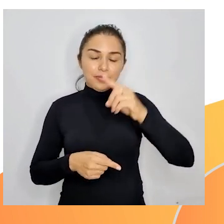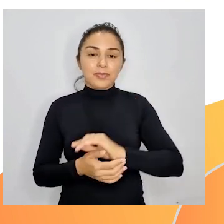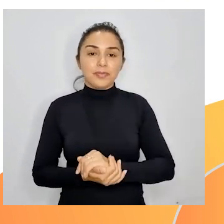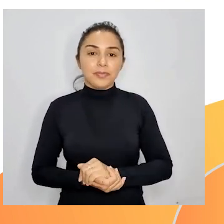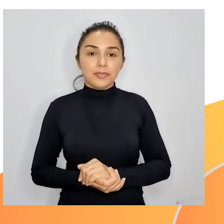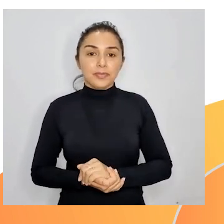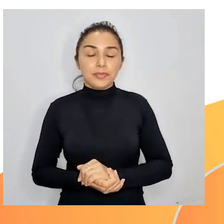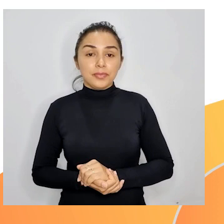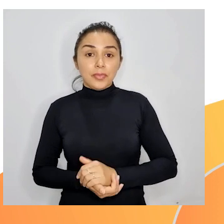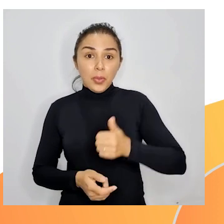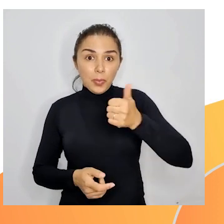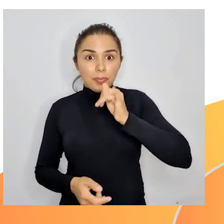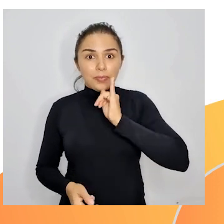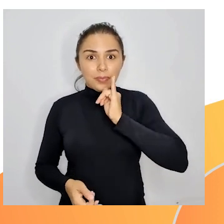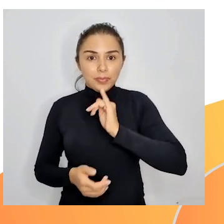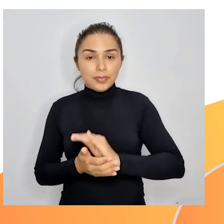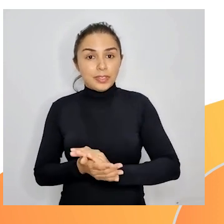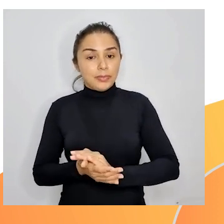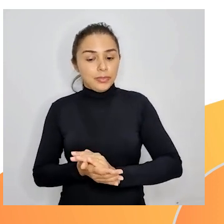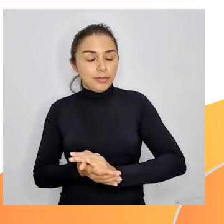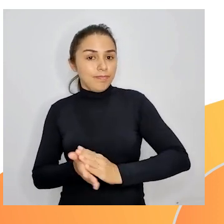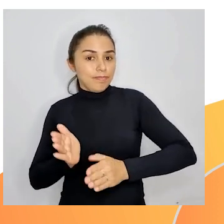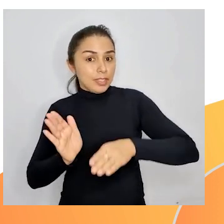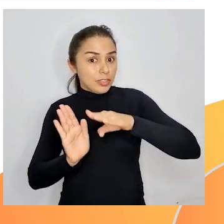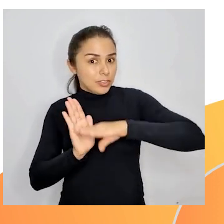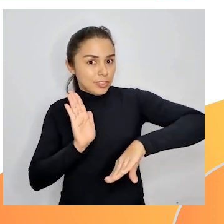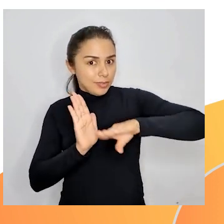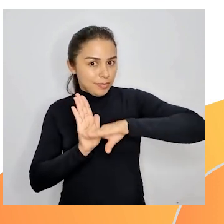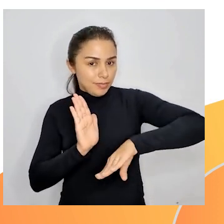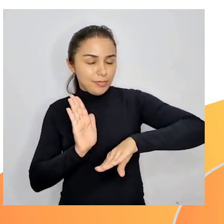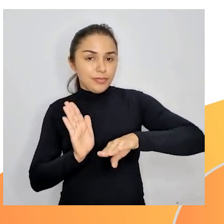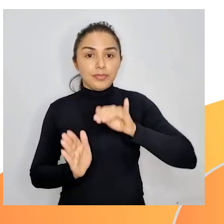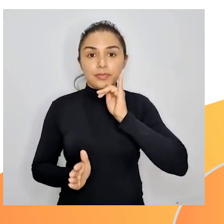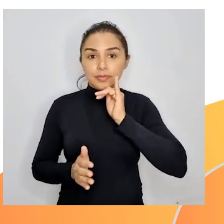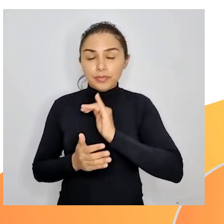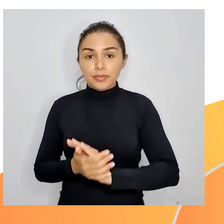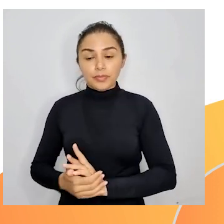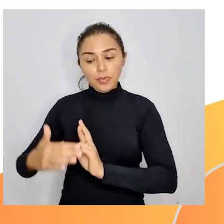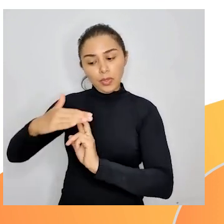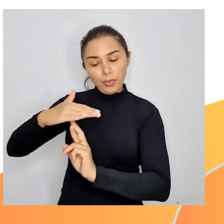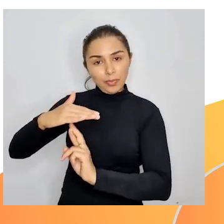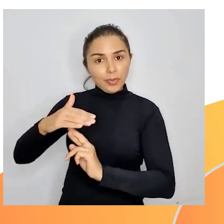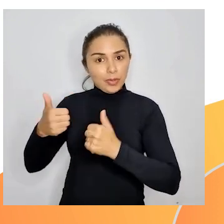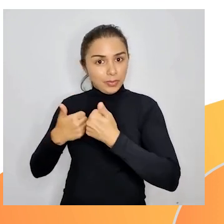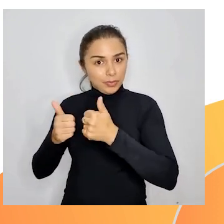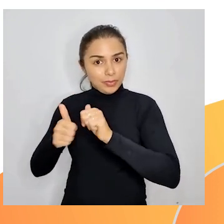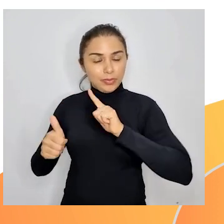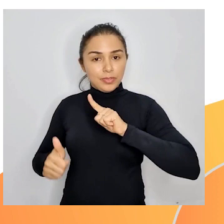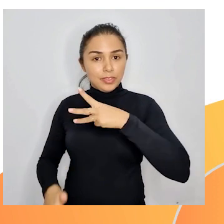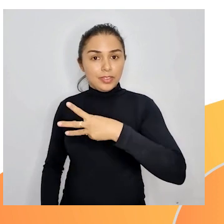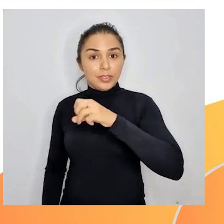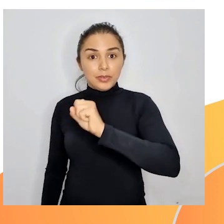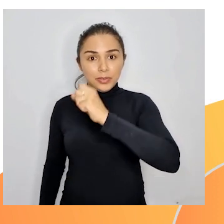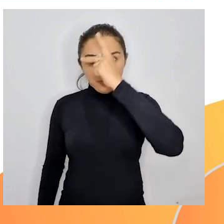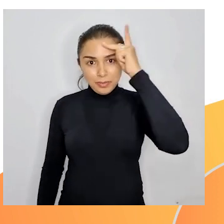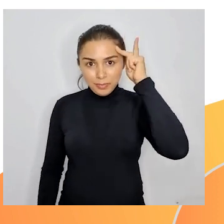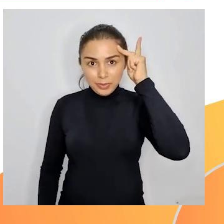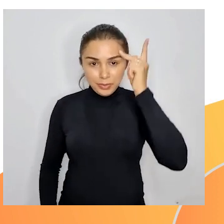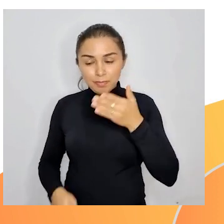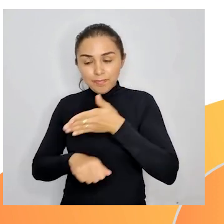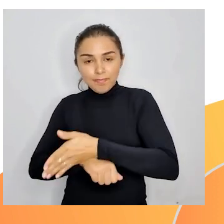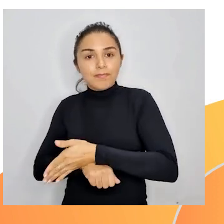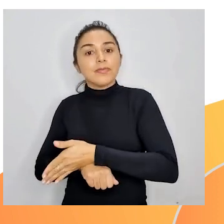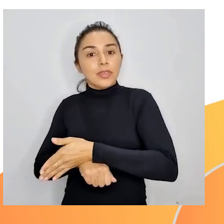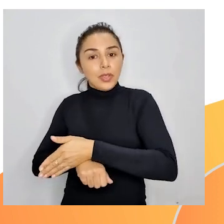à ideia de tirar. Então, em um ponto de ônibus havia 38 pessoas. No primeiro ponto, desceram